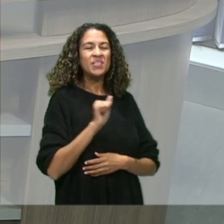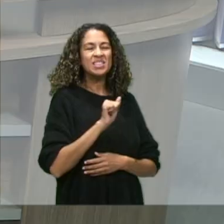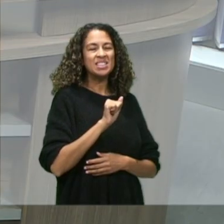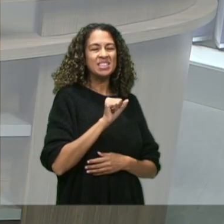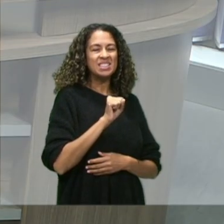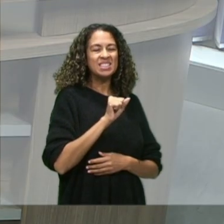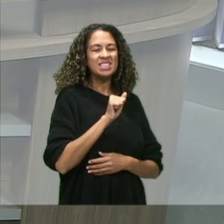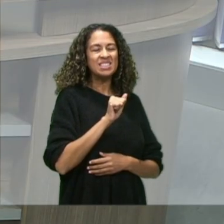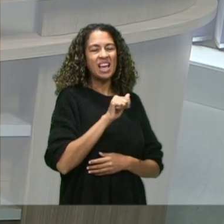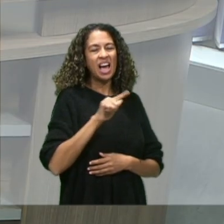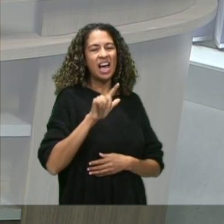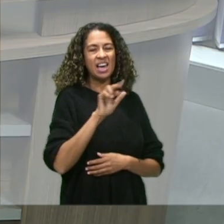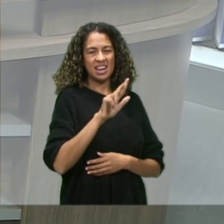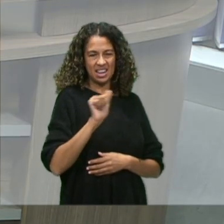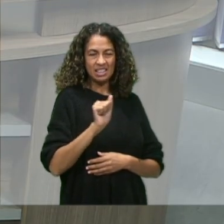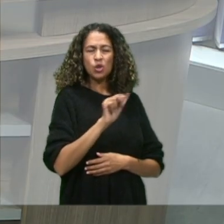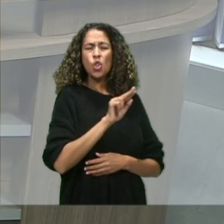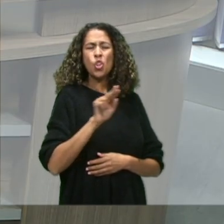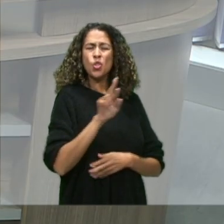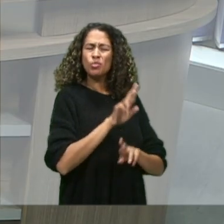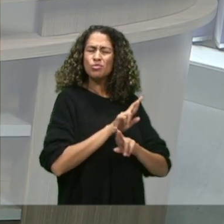Eu ainda vou acertar teu nome.